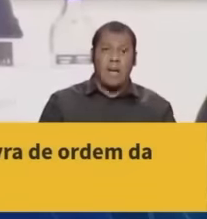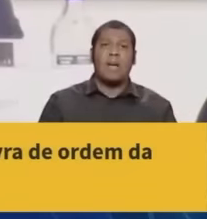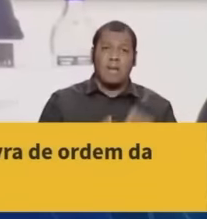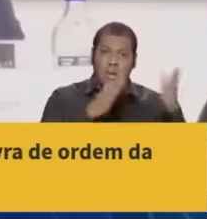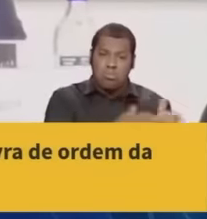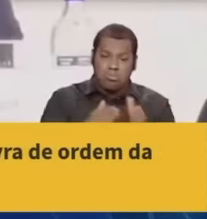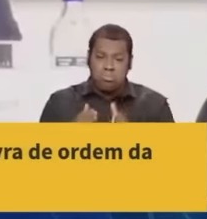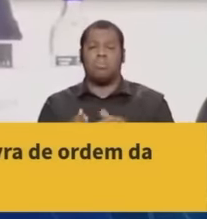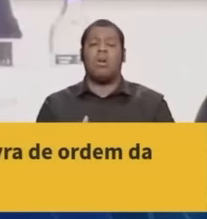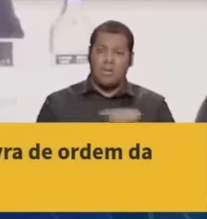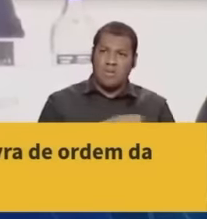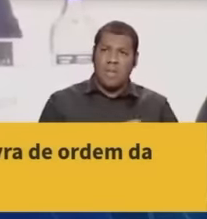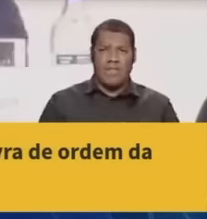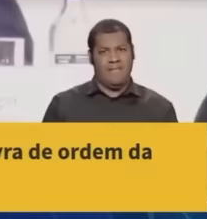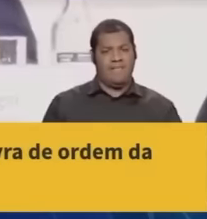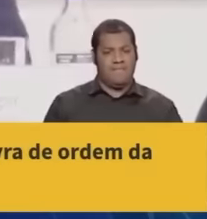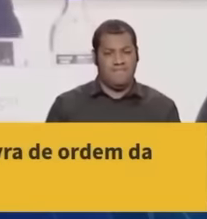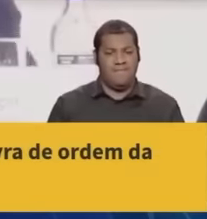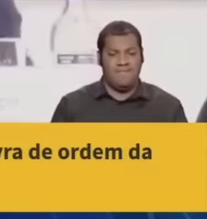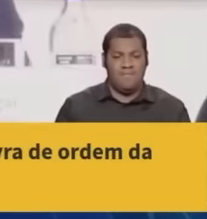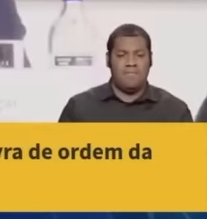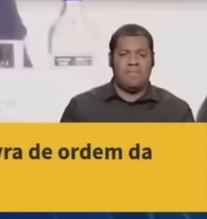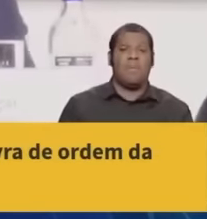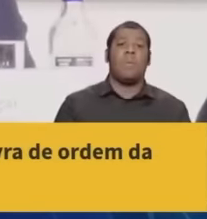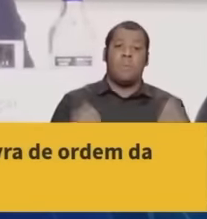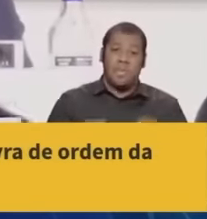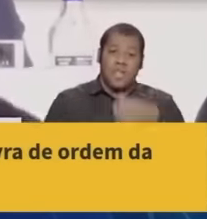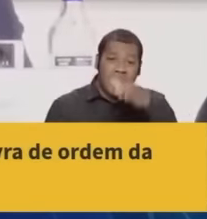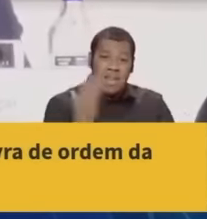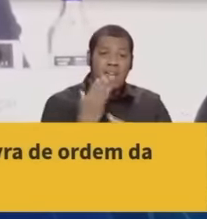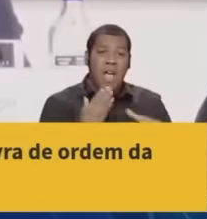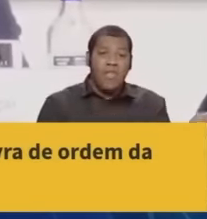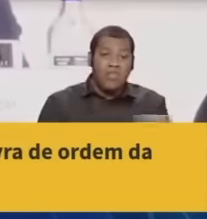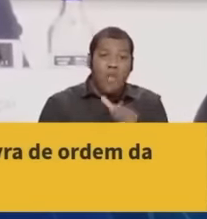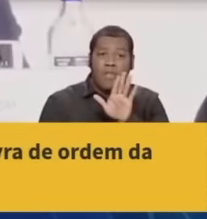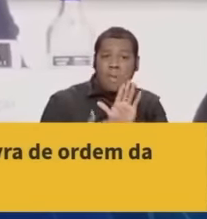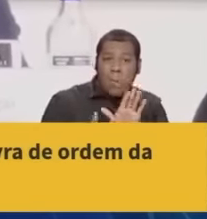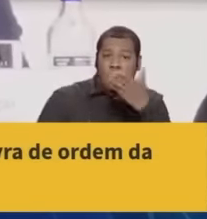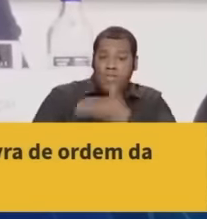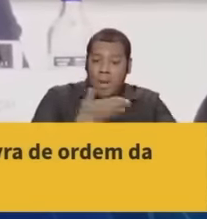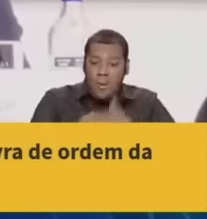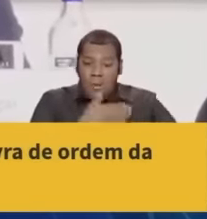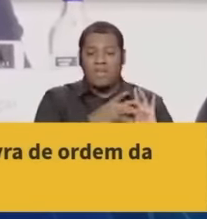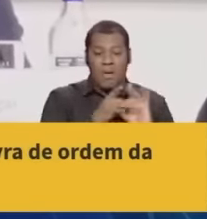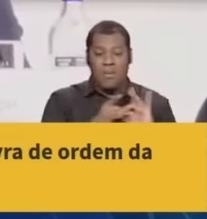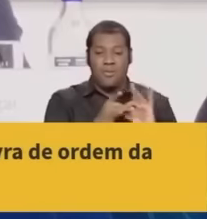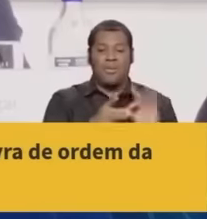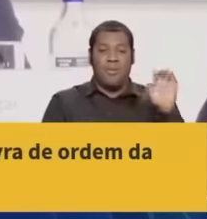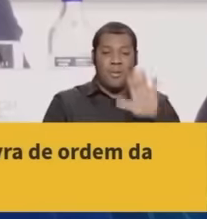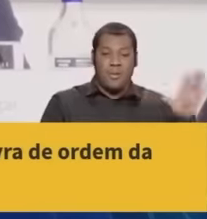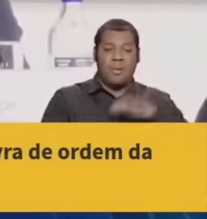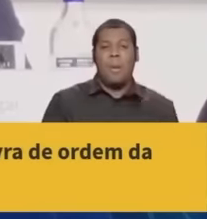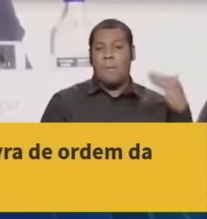Latina. Muito mais organizada. E nós queremos criar novos blocos para negociar com a União Europeia. E aí, me desculpe,